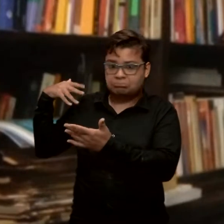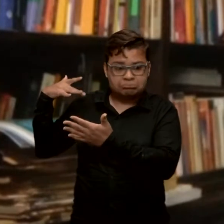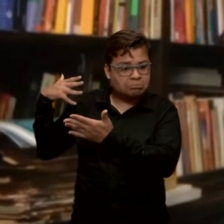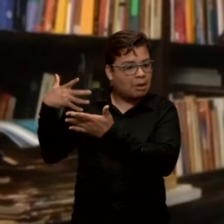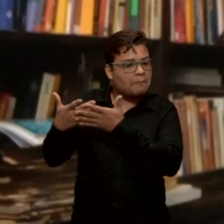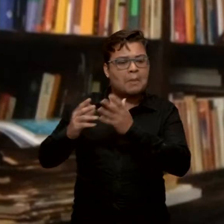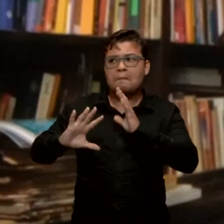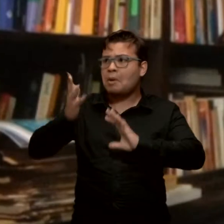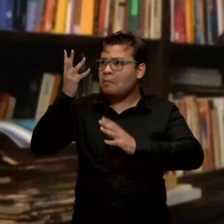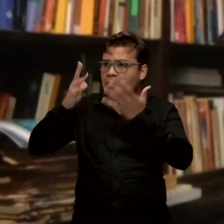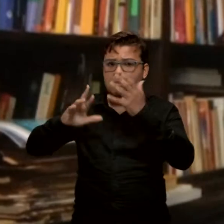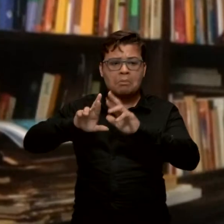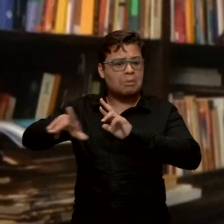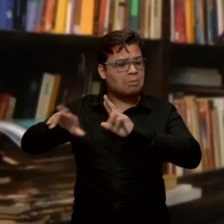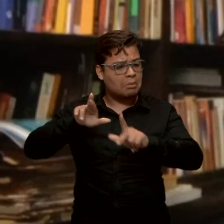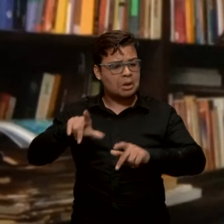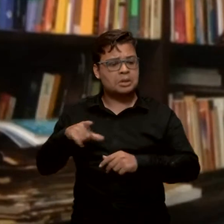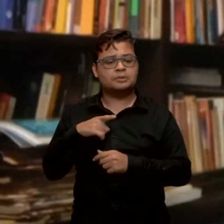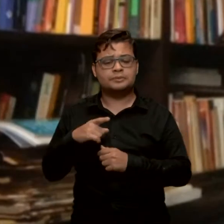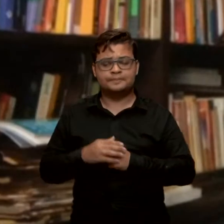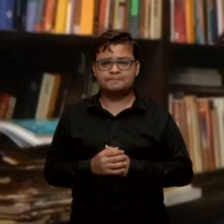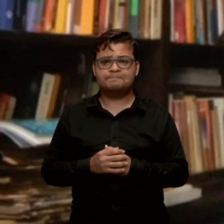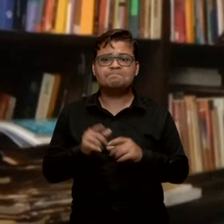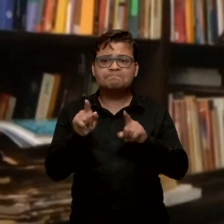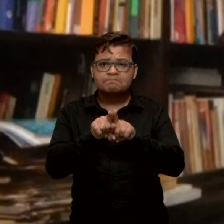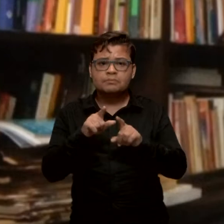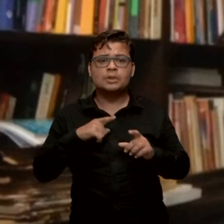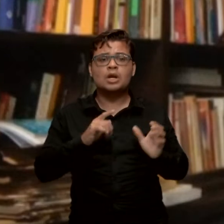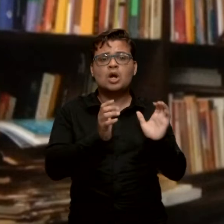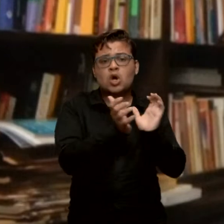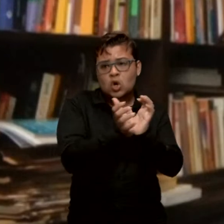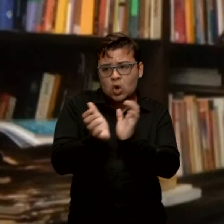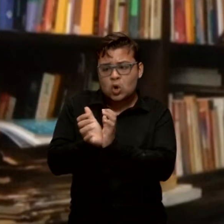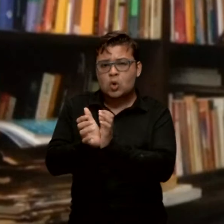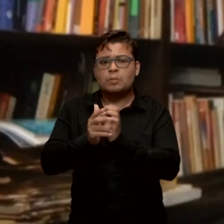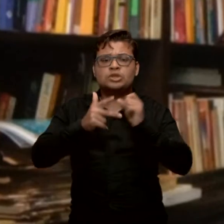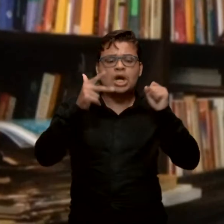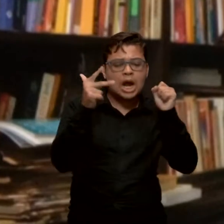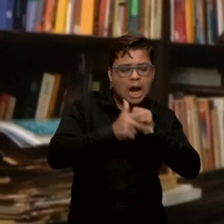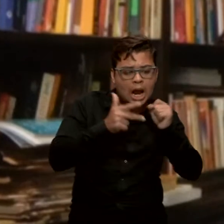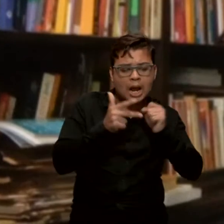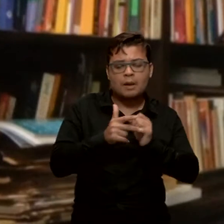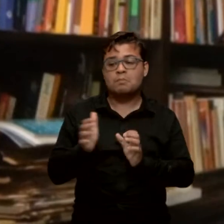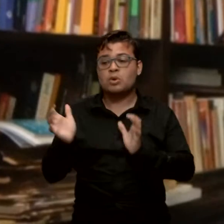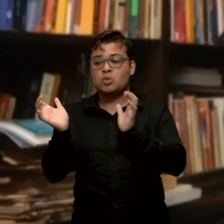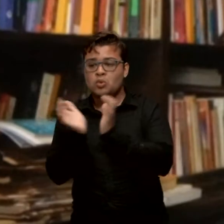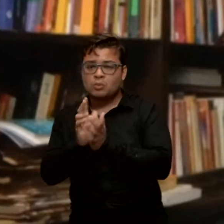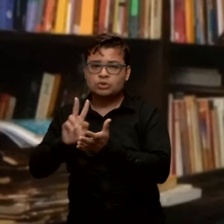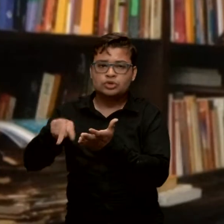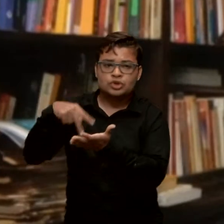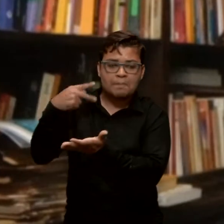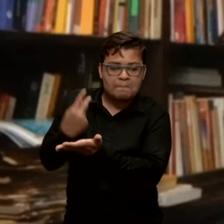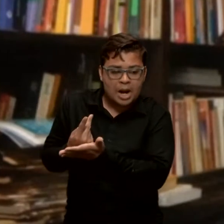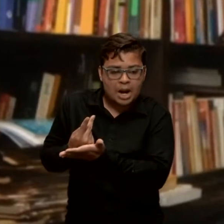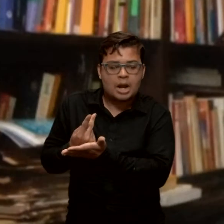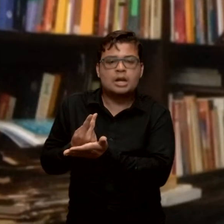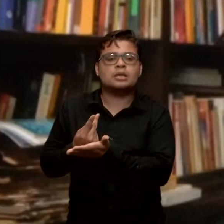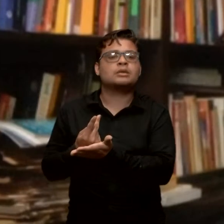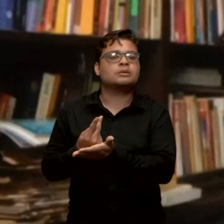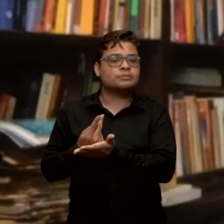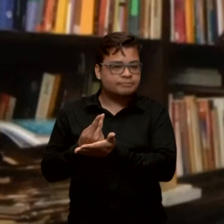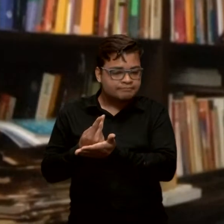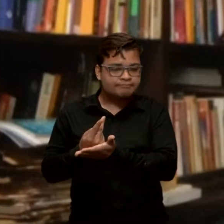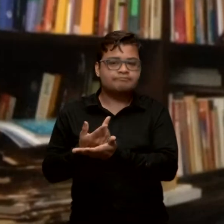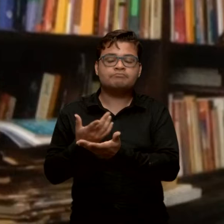são vários aí os coletivos, os grupos de rap, os grupos de break, né, se aprimorando